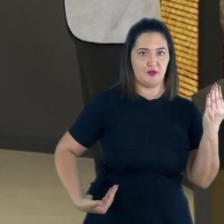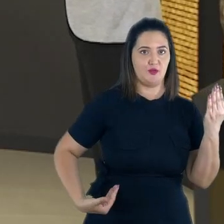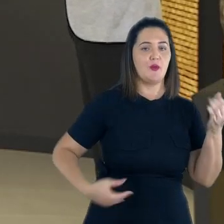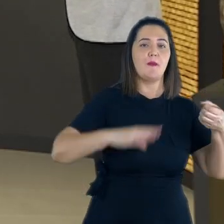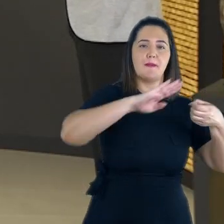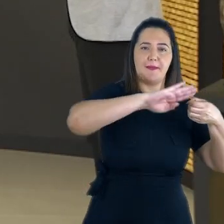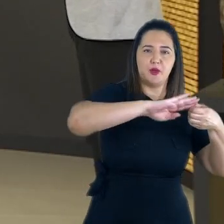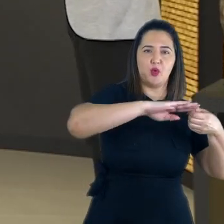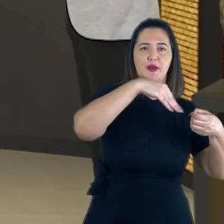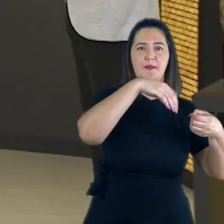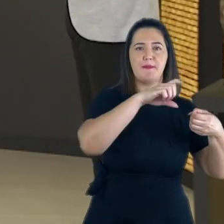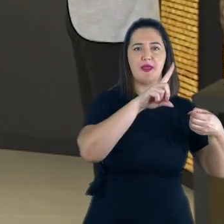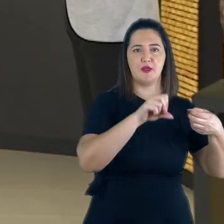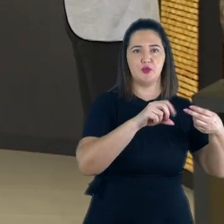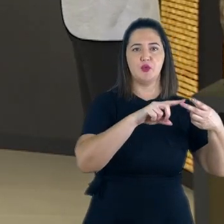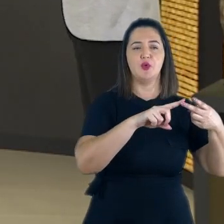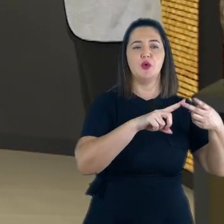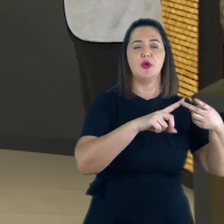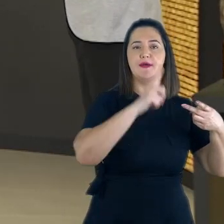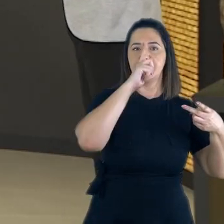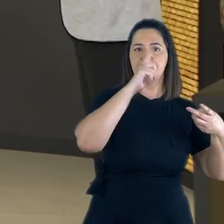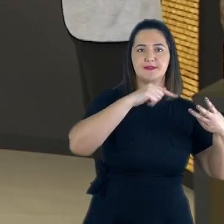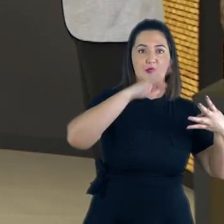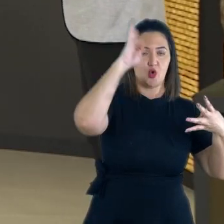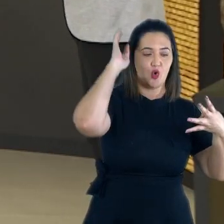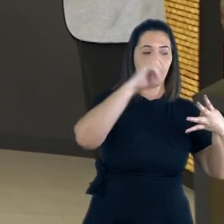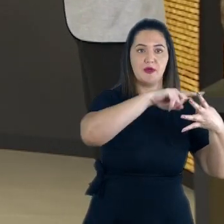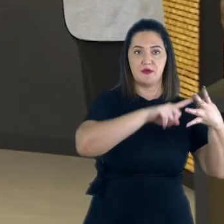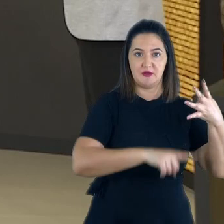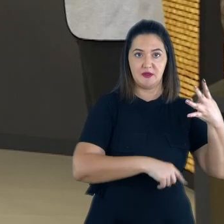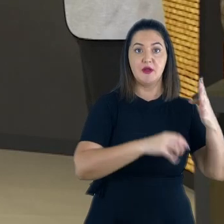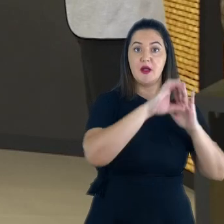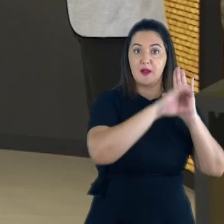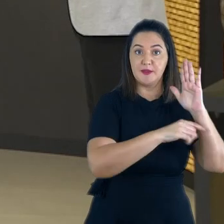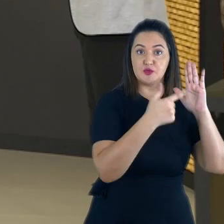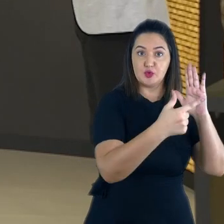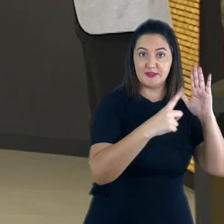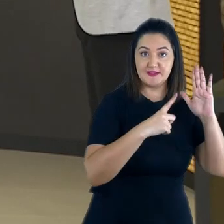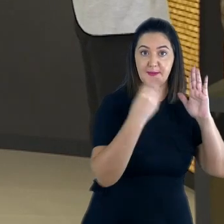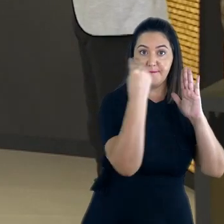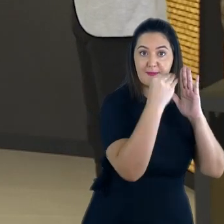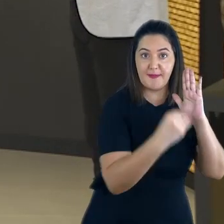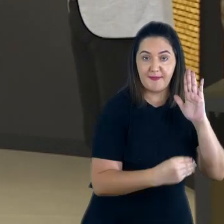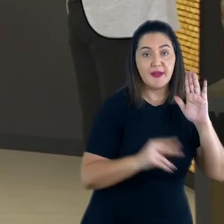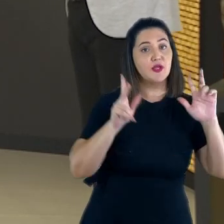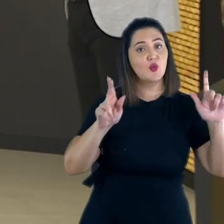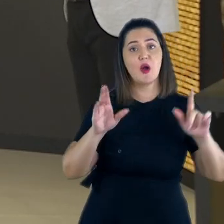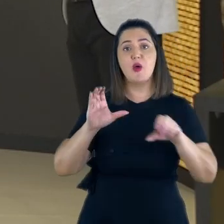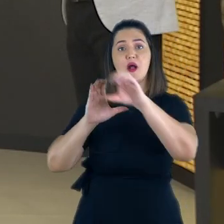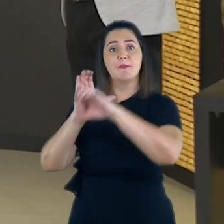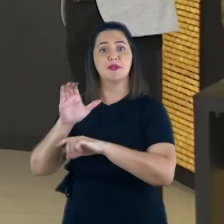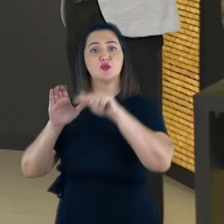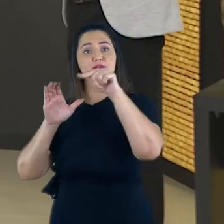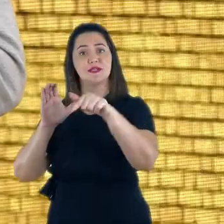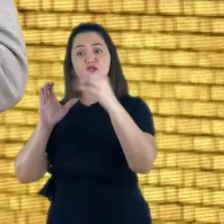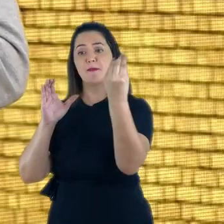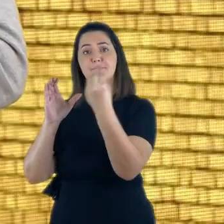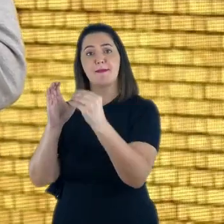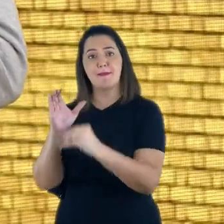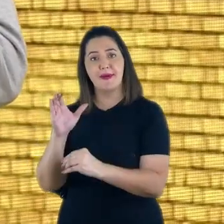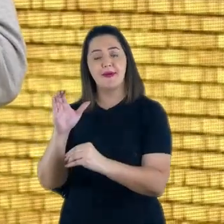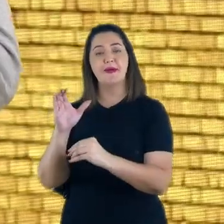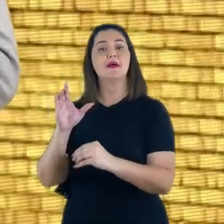Pérsia, Grécia e Roma, surgem e caem até que, como em Daniel 2, Deus estabelece o